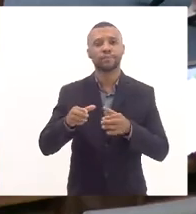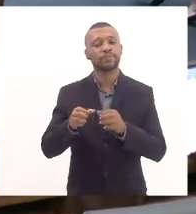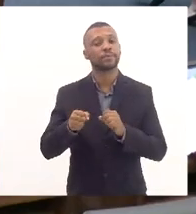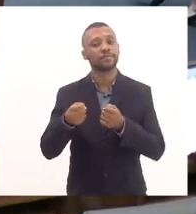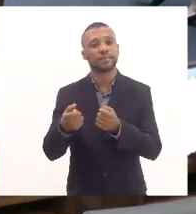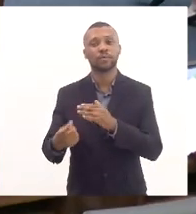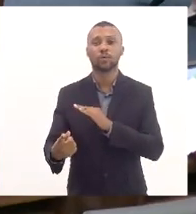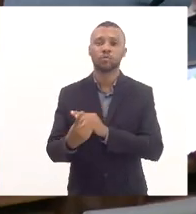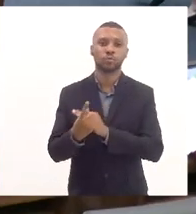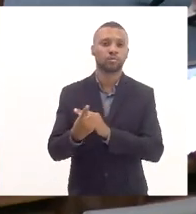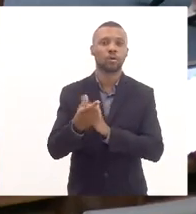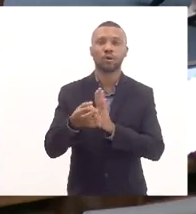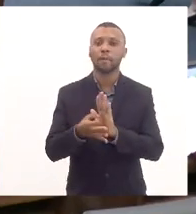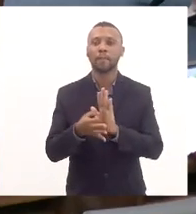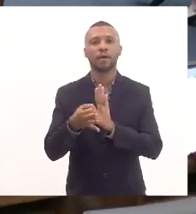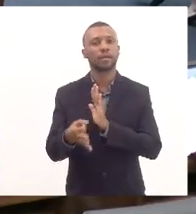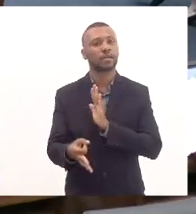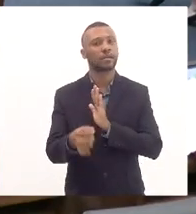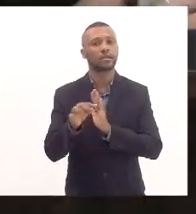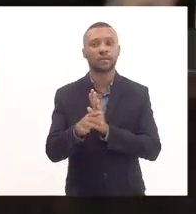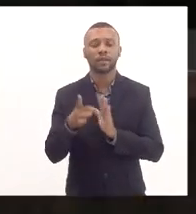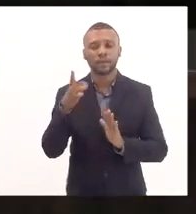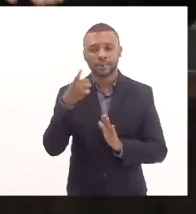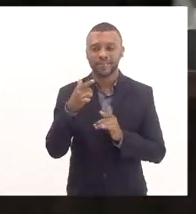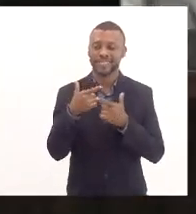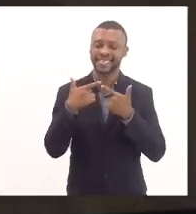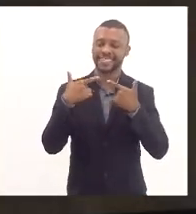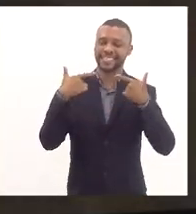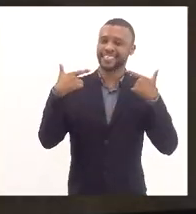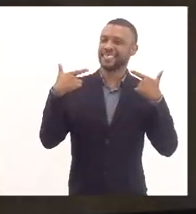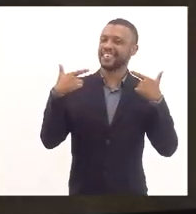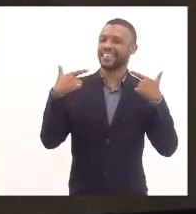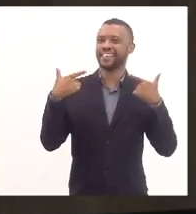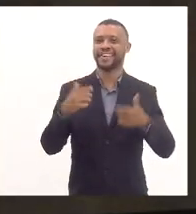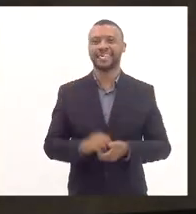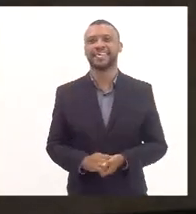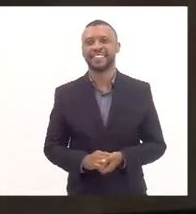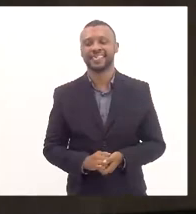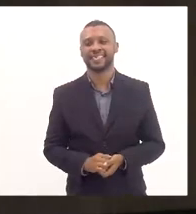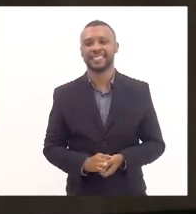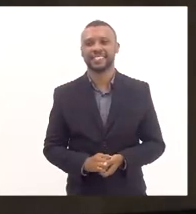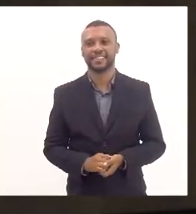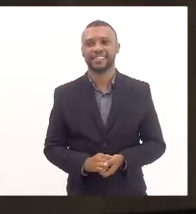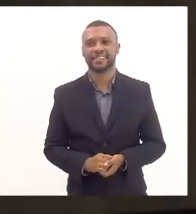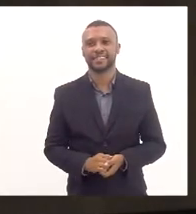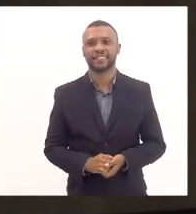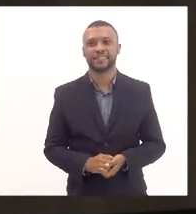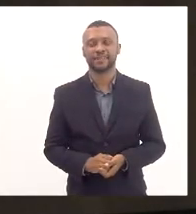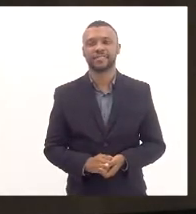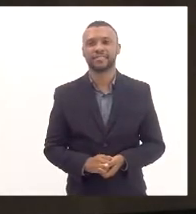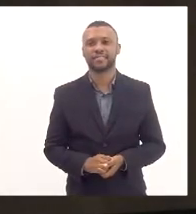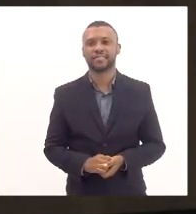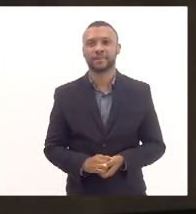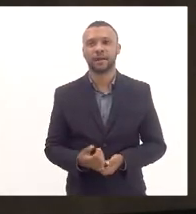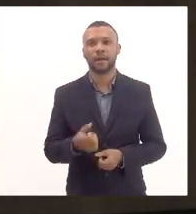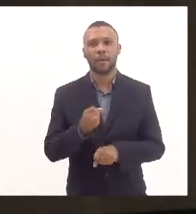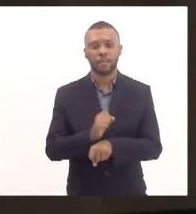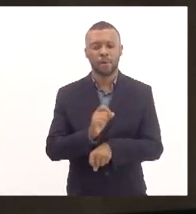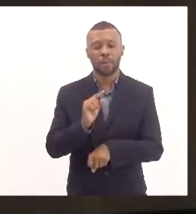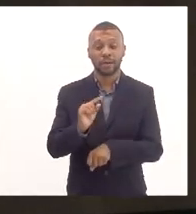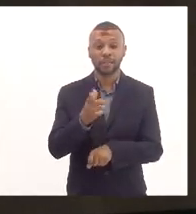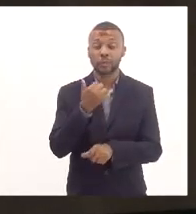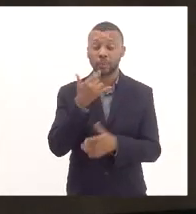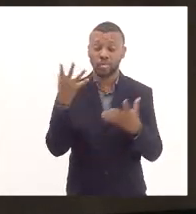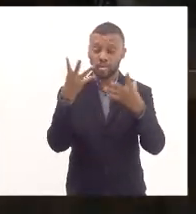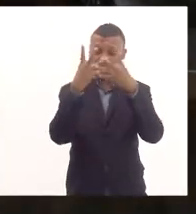parecer Deputado ao sorriso ao sorriso vem Pera aí que eu sou fez eu